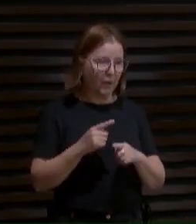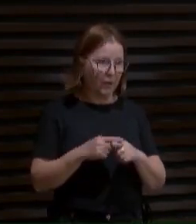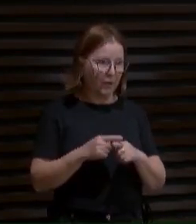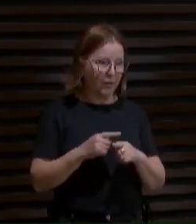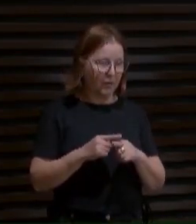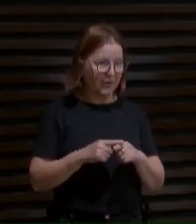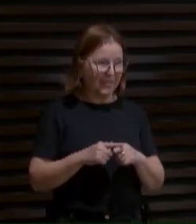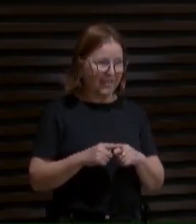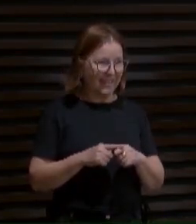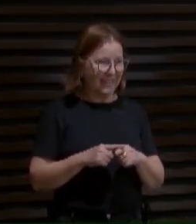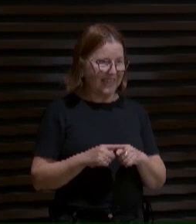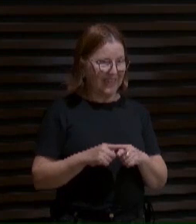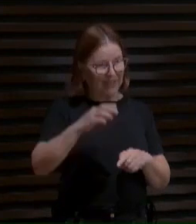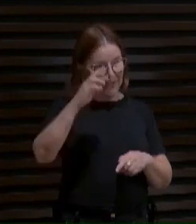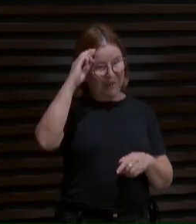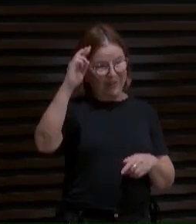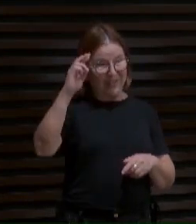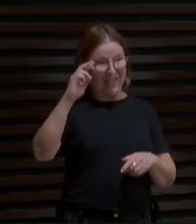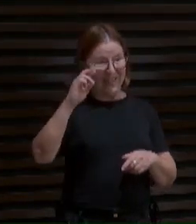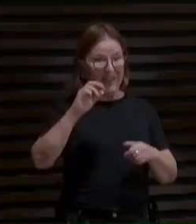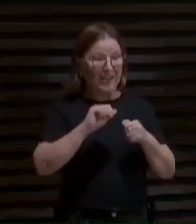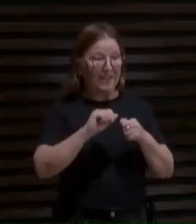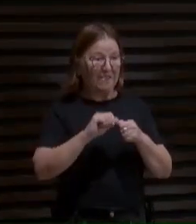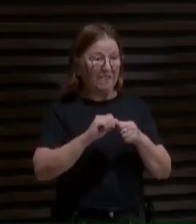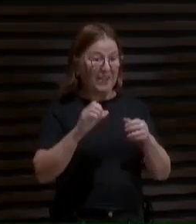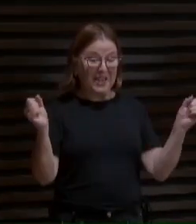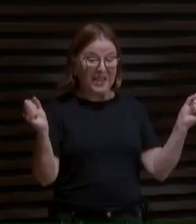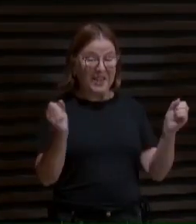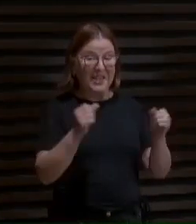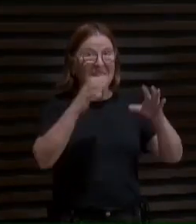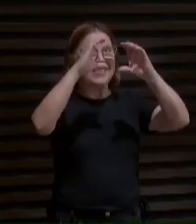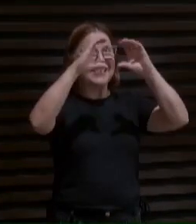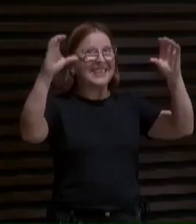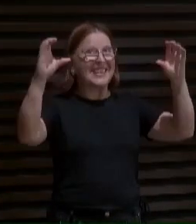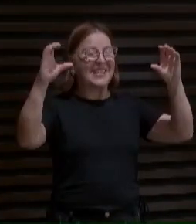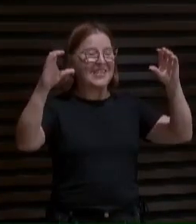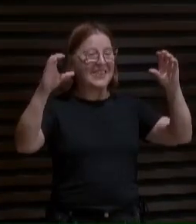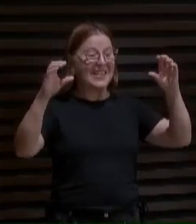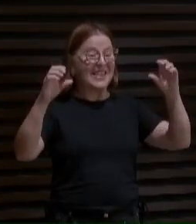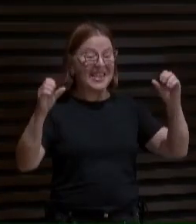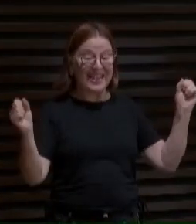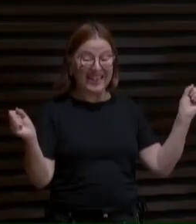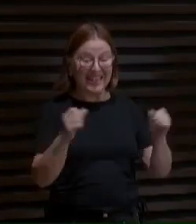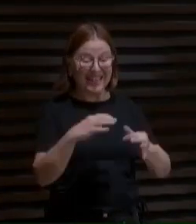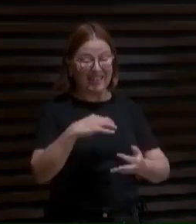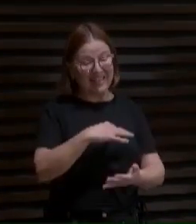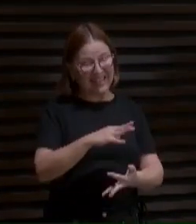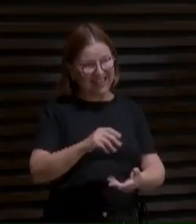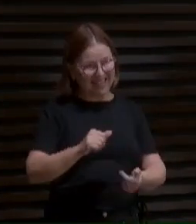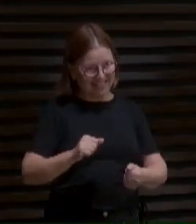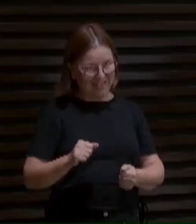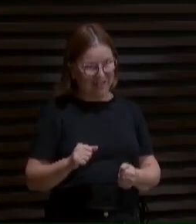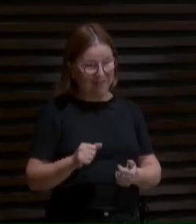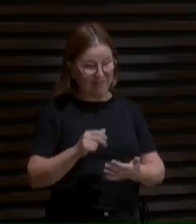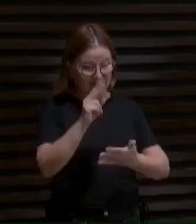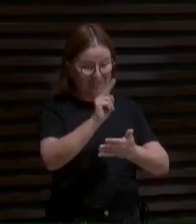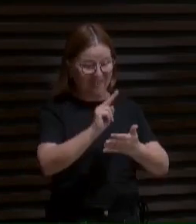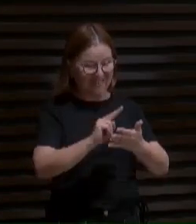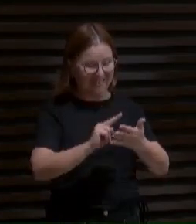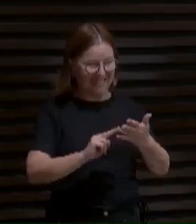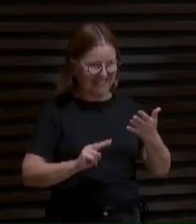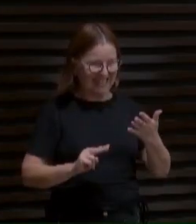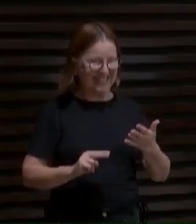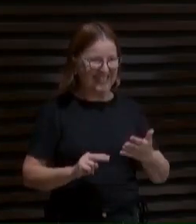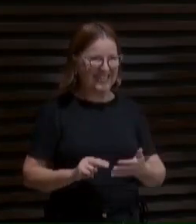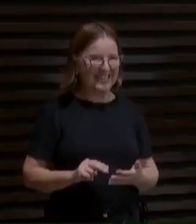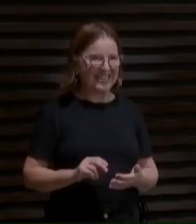novo céu e nova terra. Por que Ele vai fazer novo céu e nova terra? Vamos dar uma olhadinha